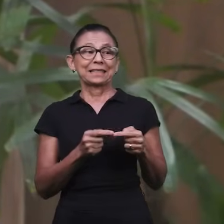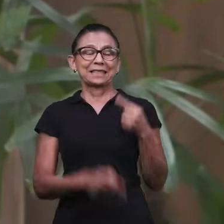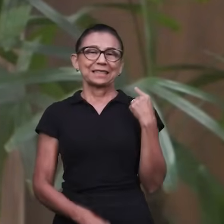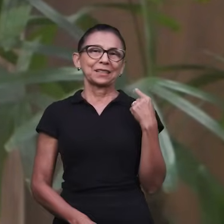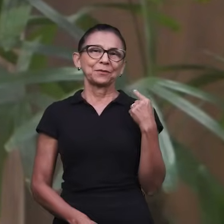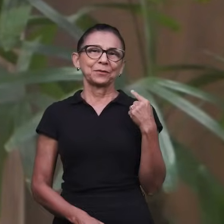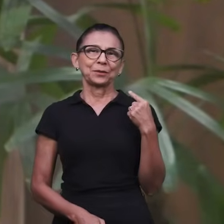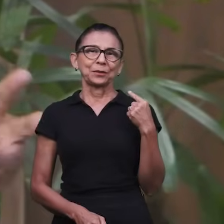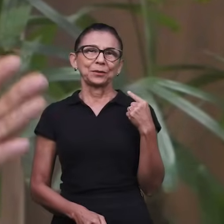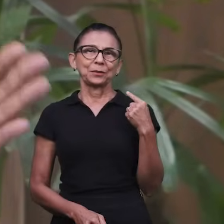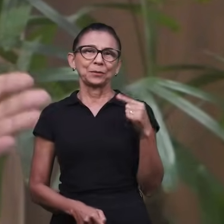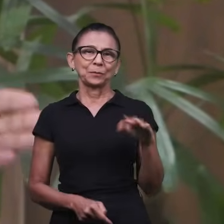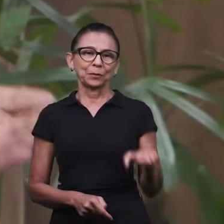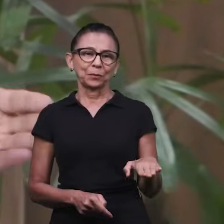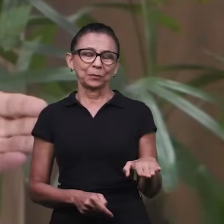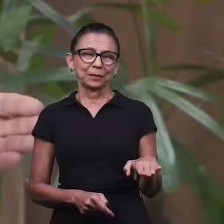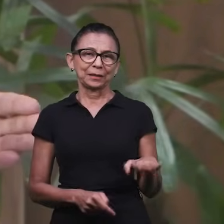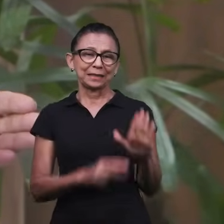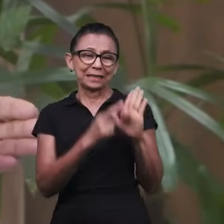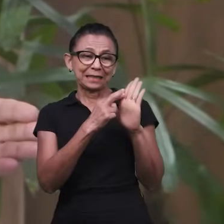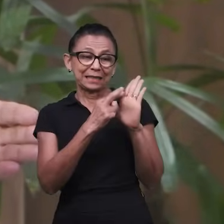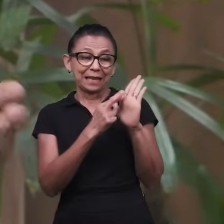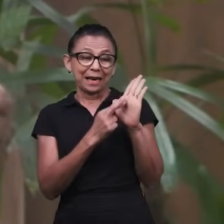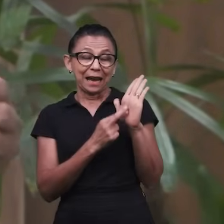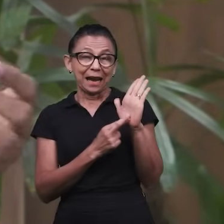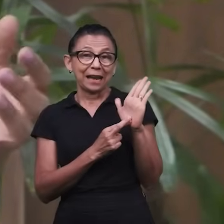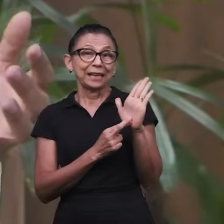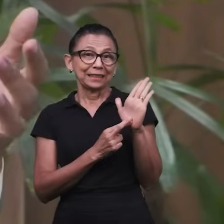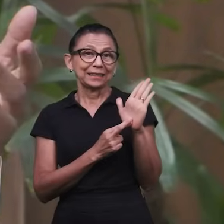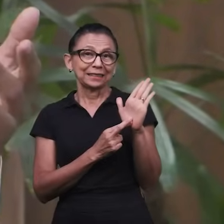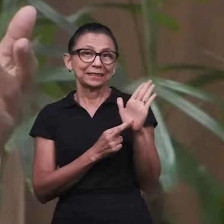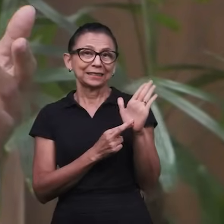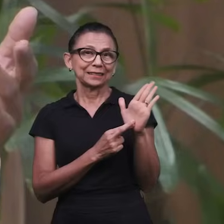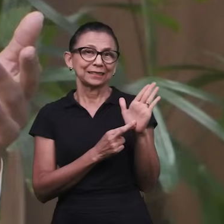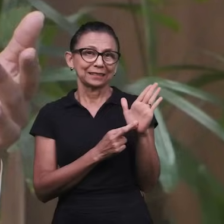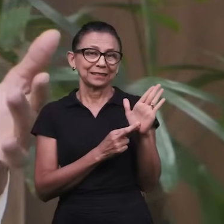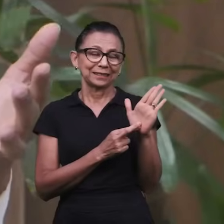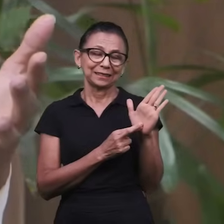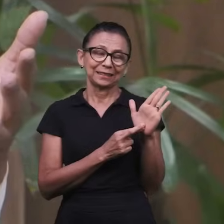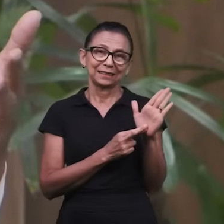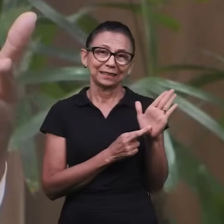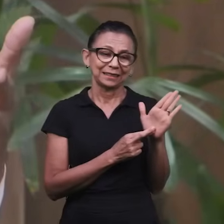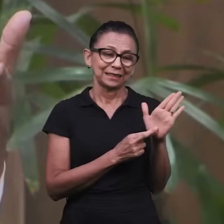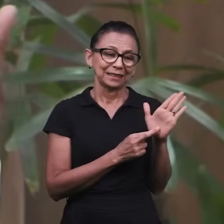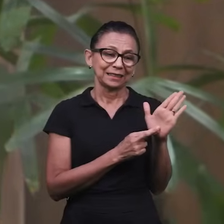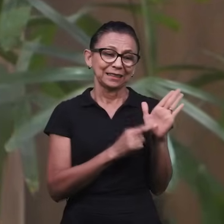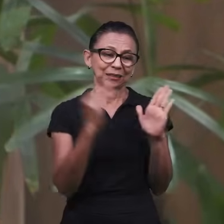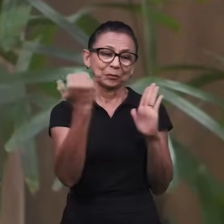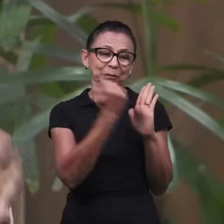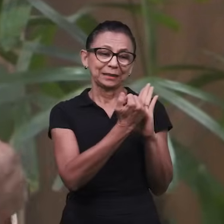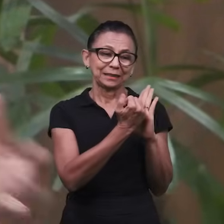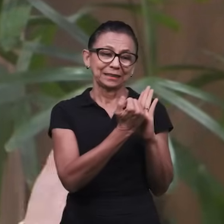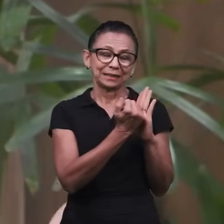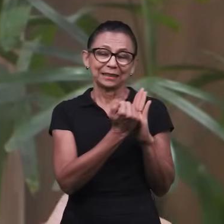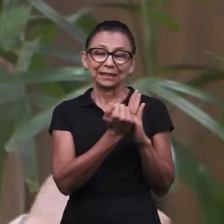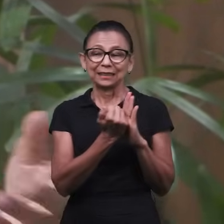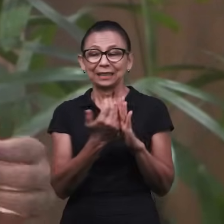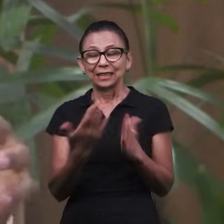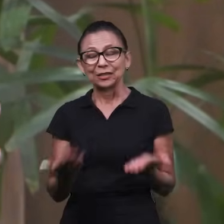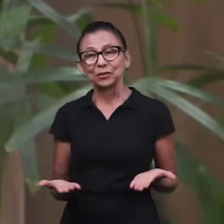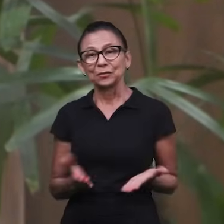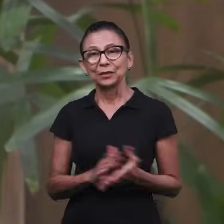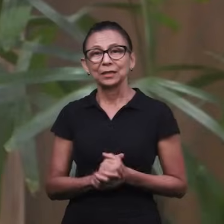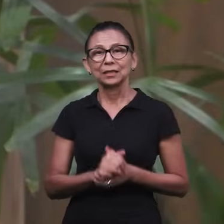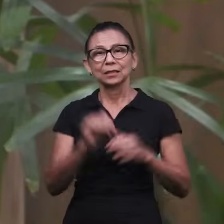Esse comportamento mais arrumadinho, né? Porque desorganização e distração são contrários